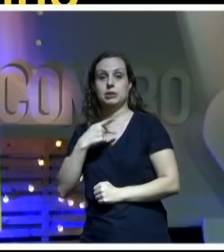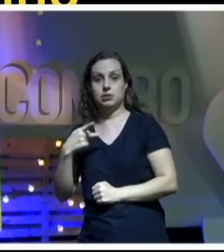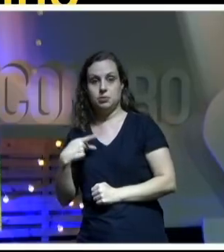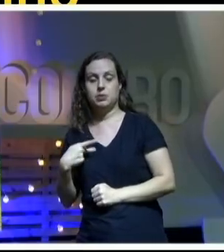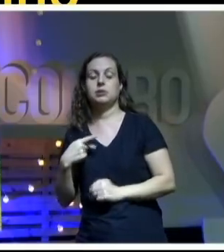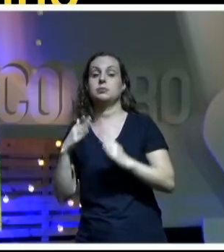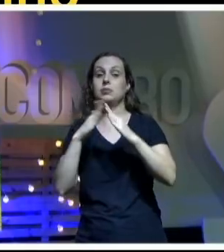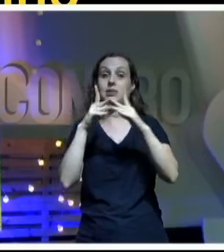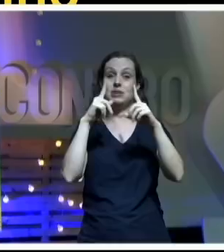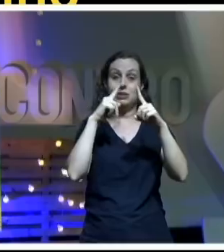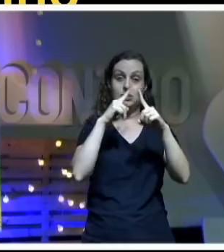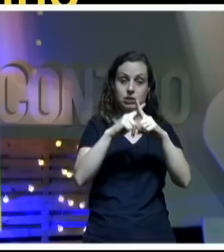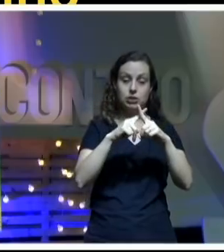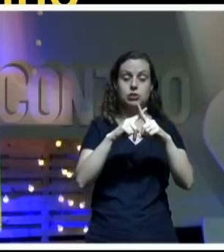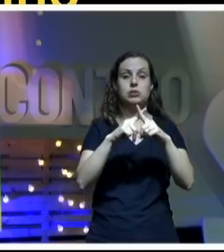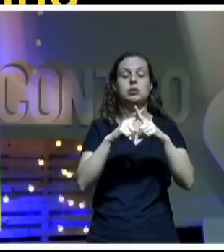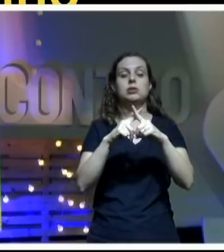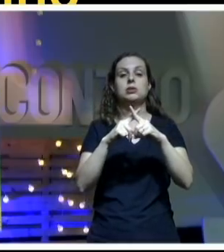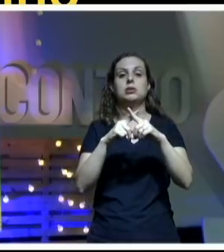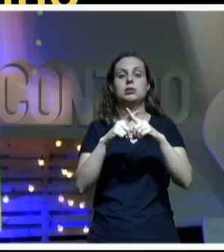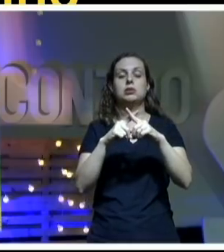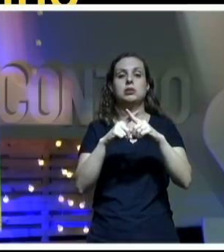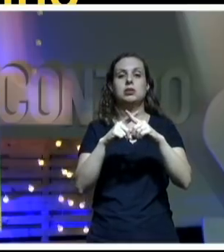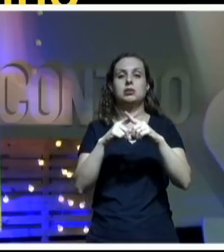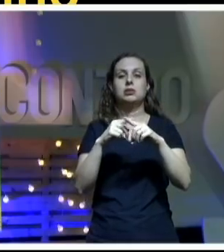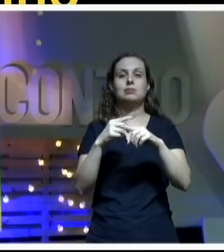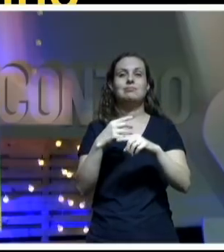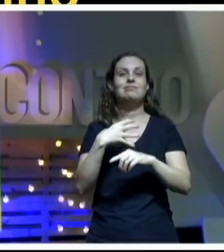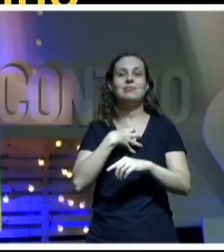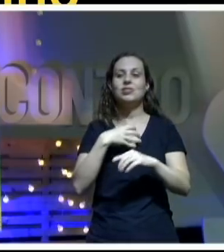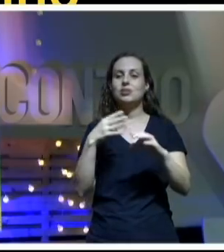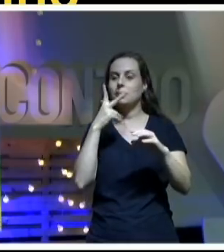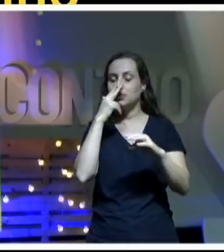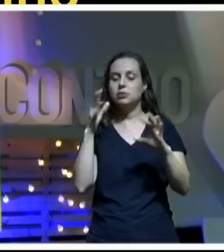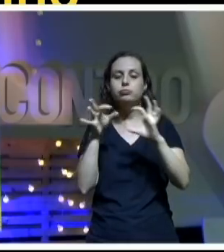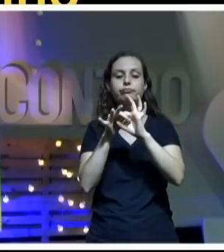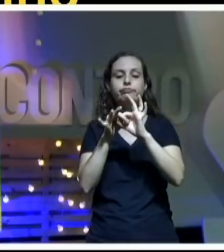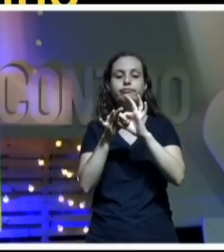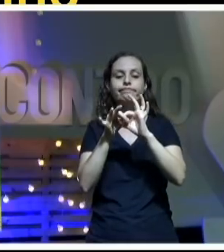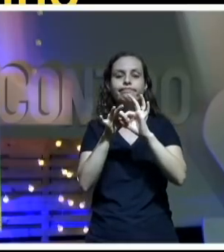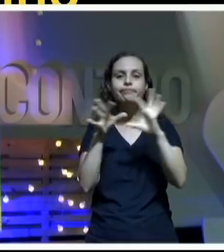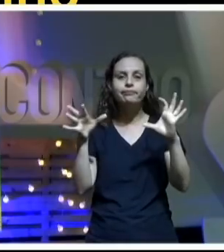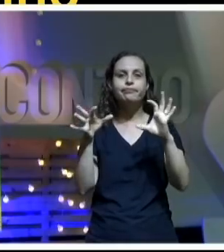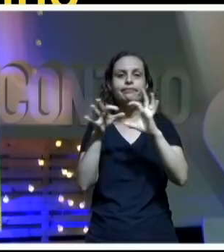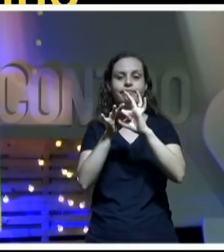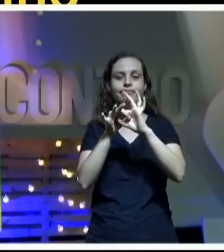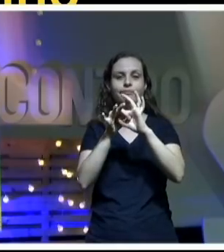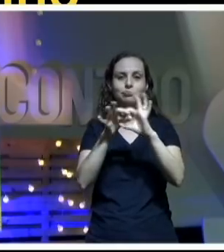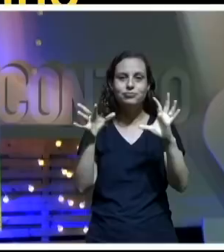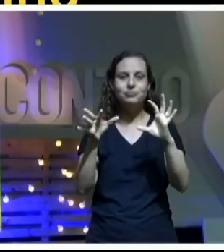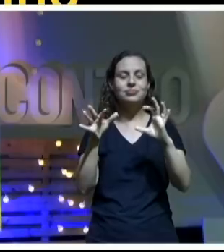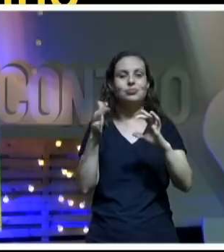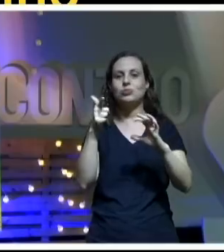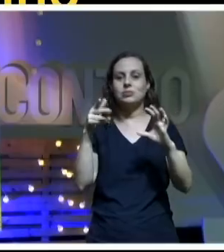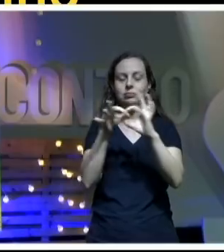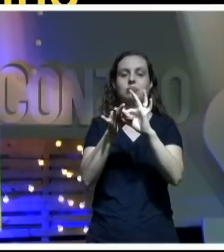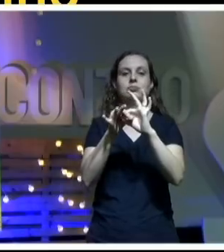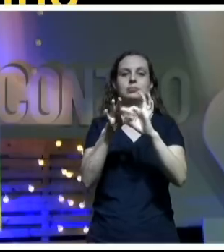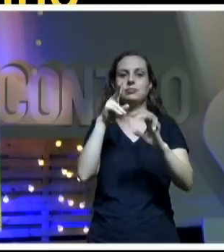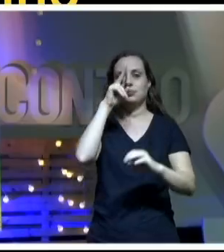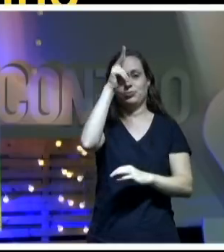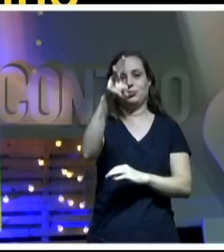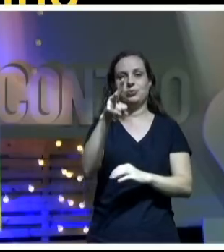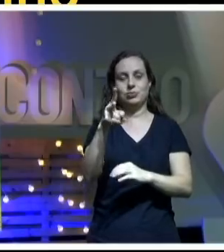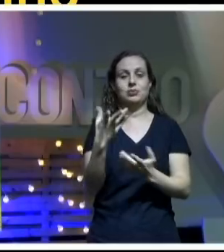passaram a ser tão tênues tão frágeis quanto os elos entre a audiência e os evangelistas a cavalo ou a pé